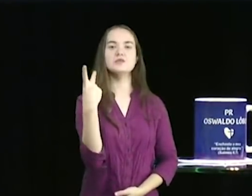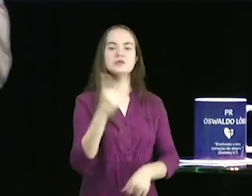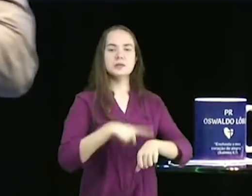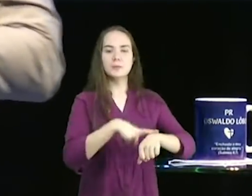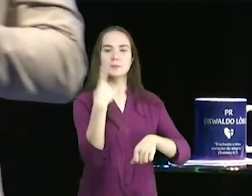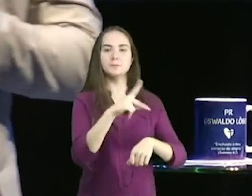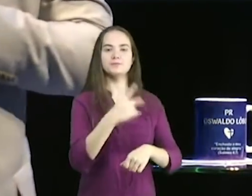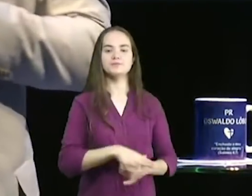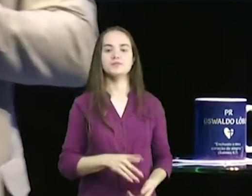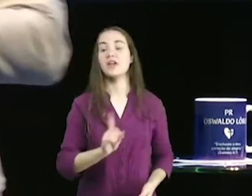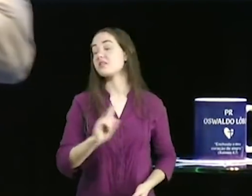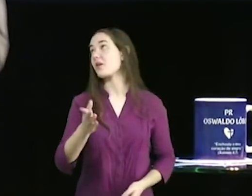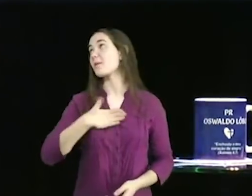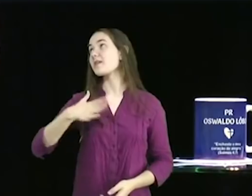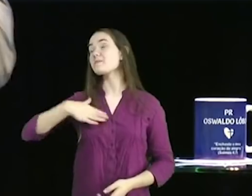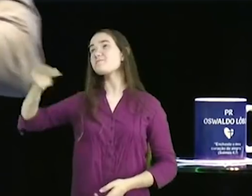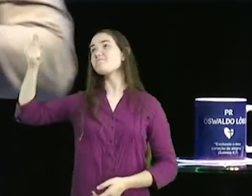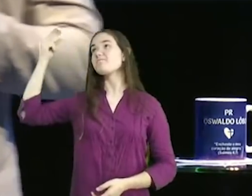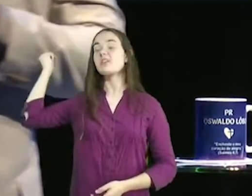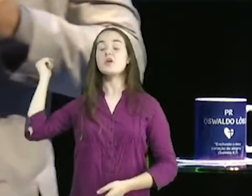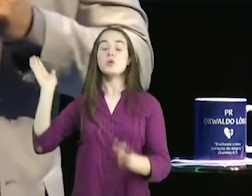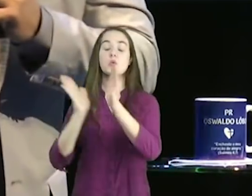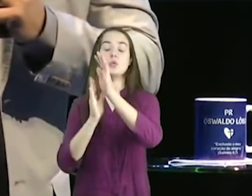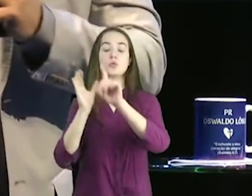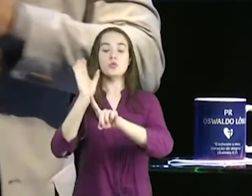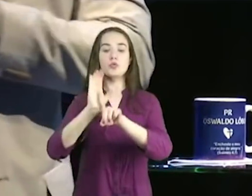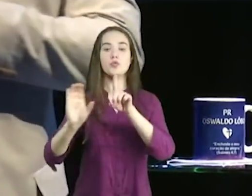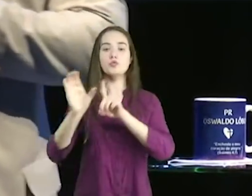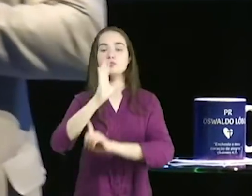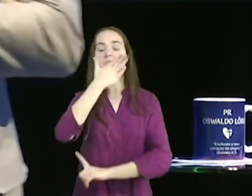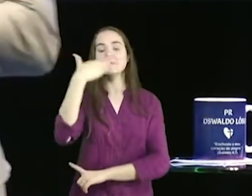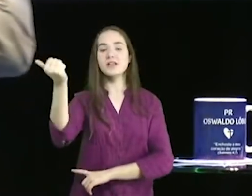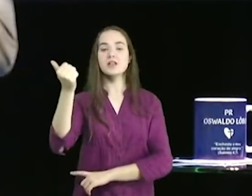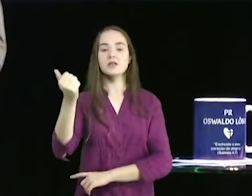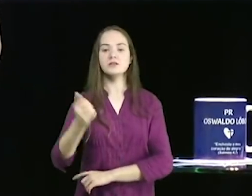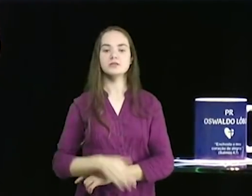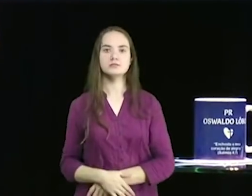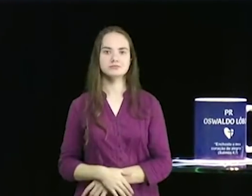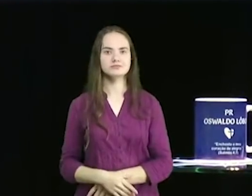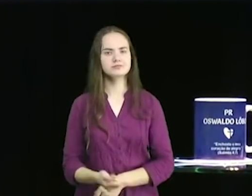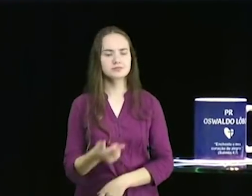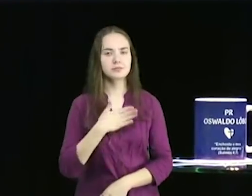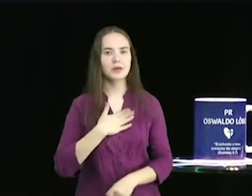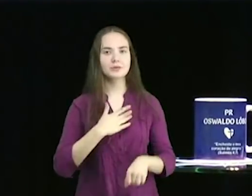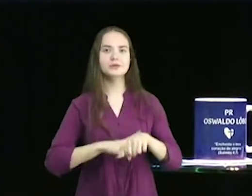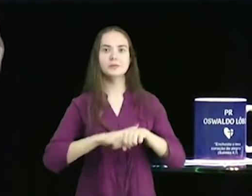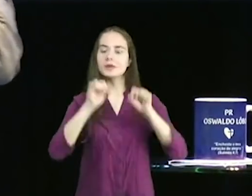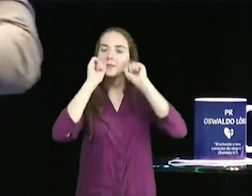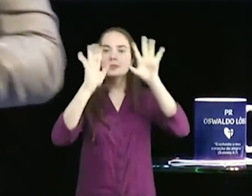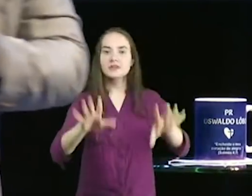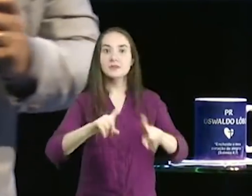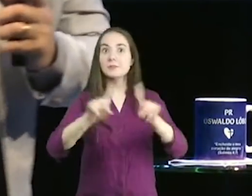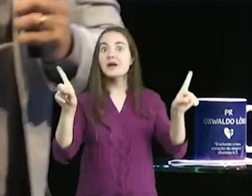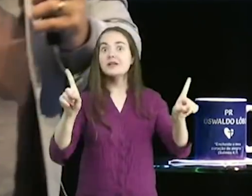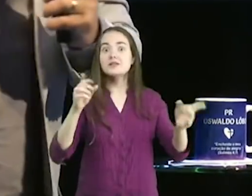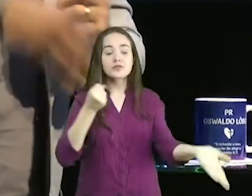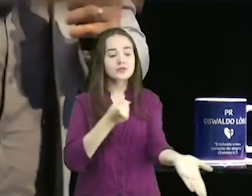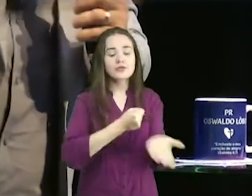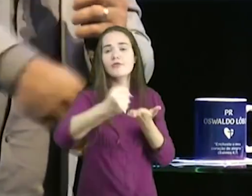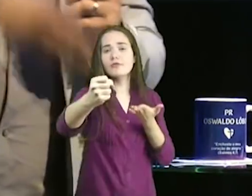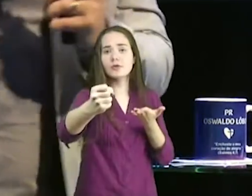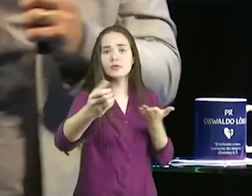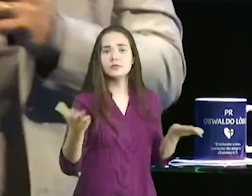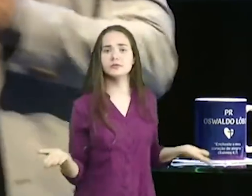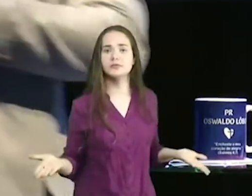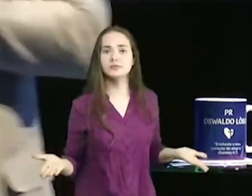minha época o louvor é melhor, o culto era melhor. Gente, a minha época era uma benção. Mas passou e eu